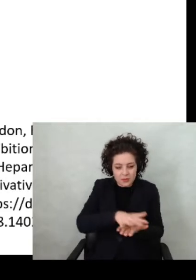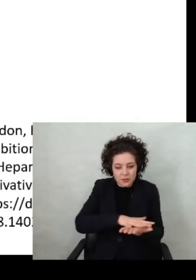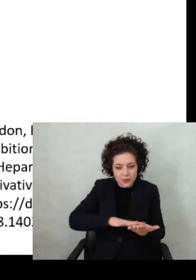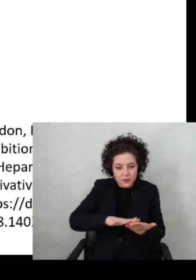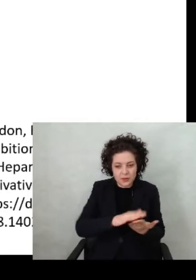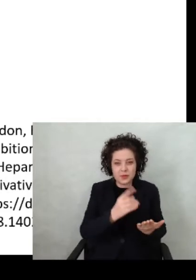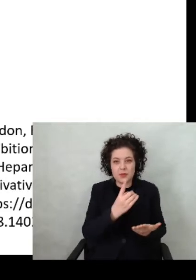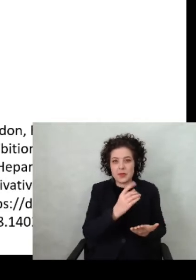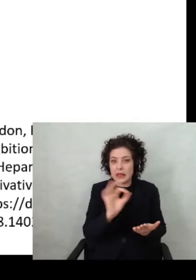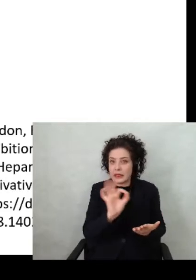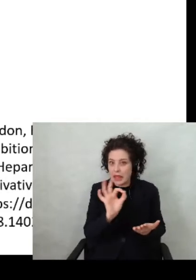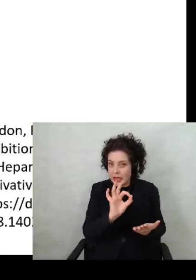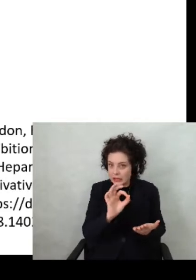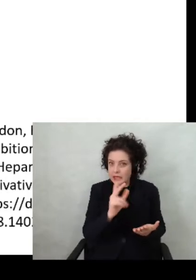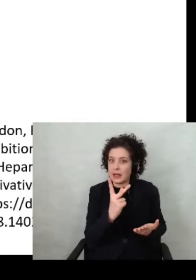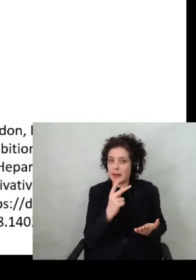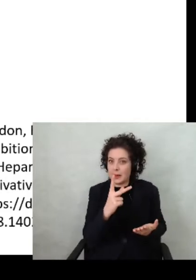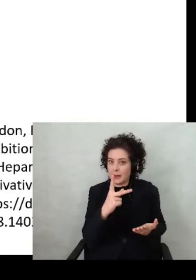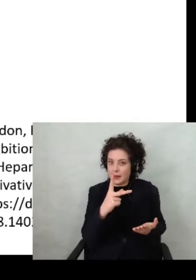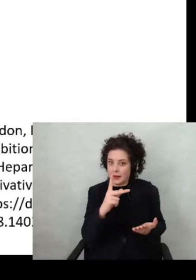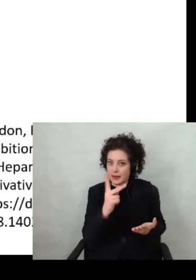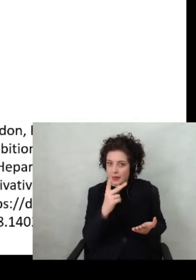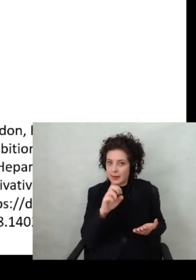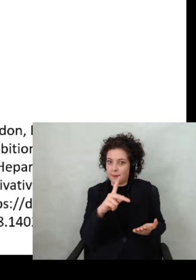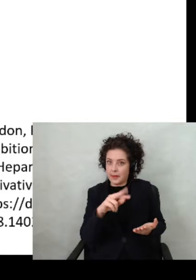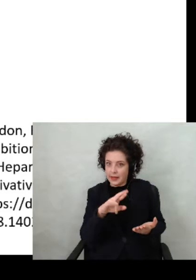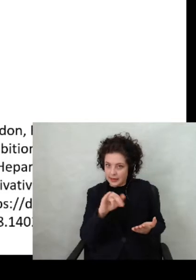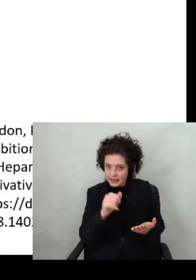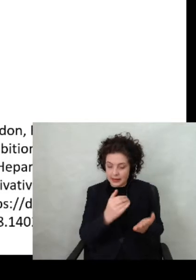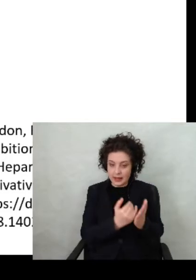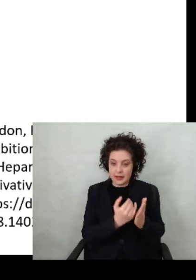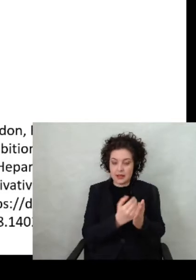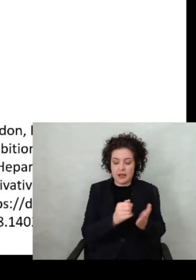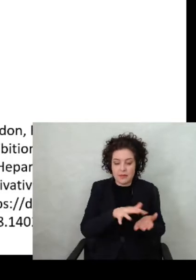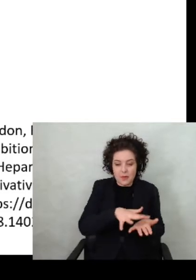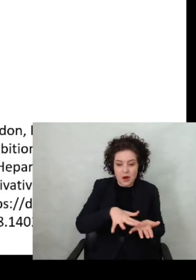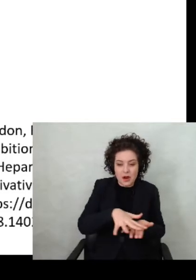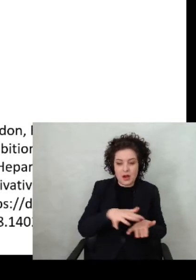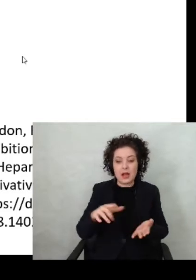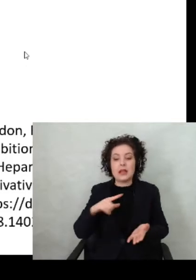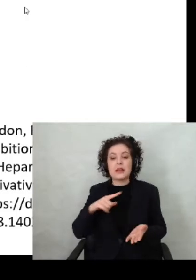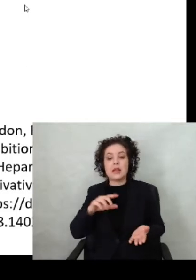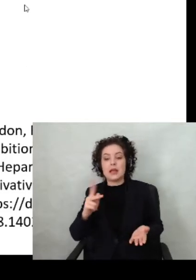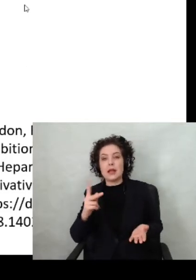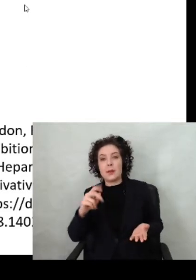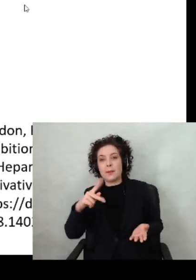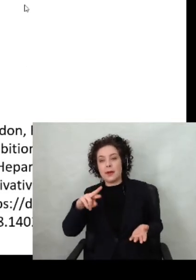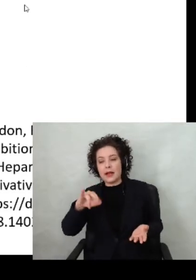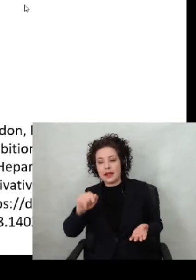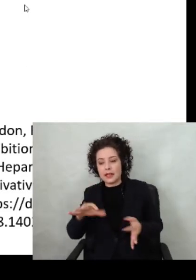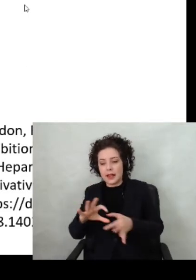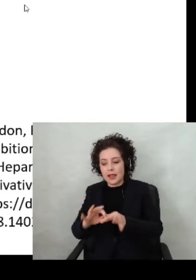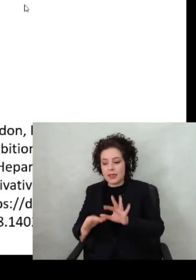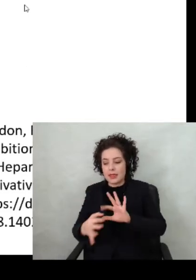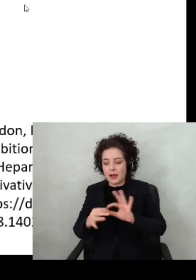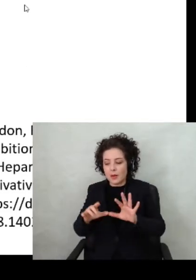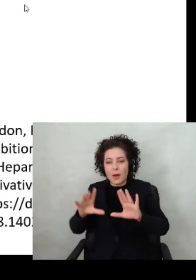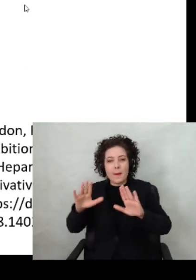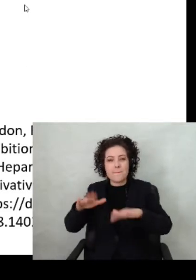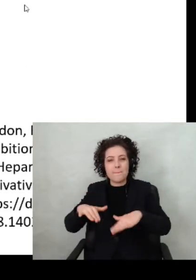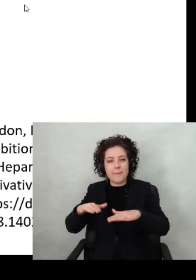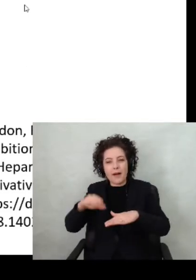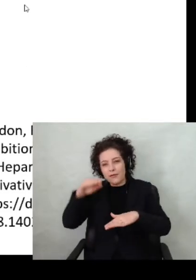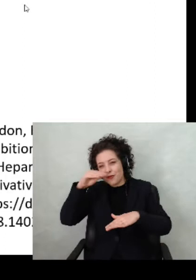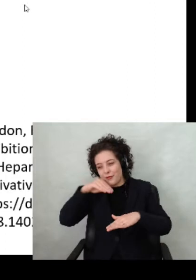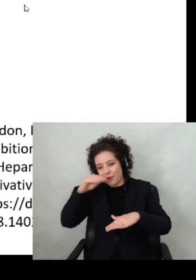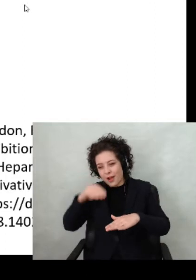a expressão da ligação foi alta, e com a heparina a expressão da ligação foi baixa. Então, existe a postulação